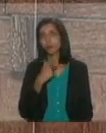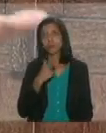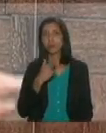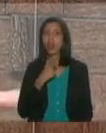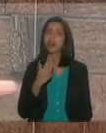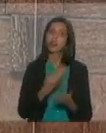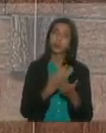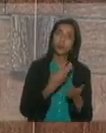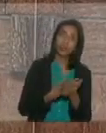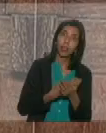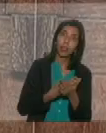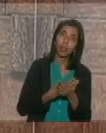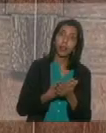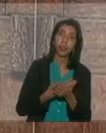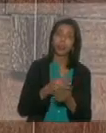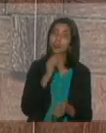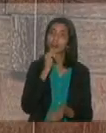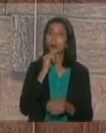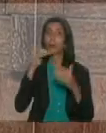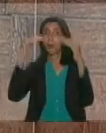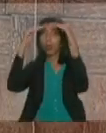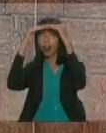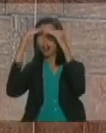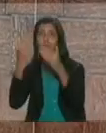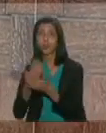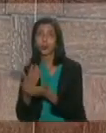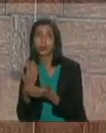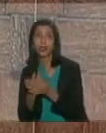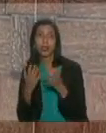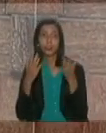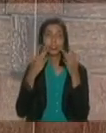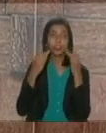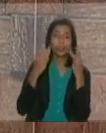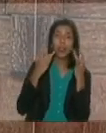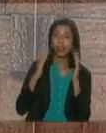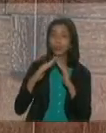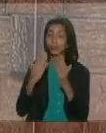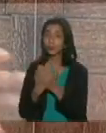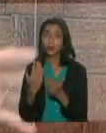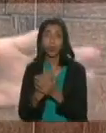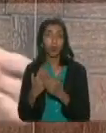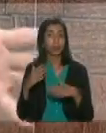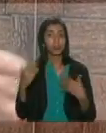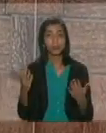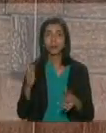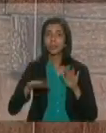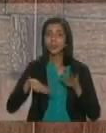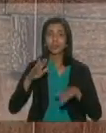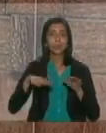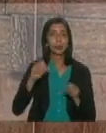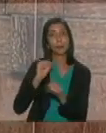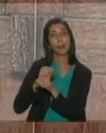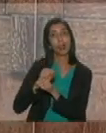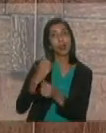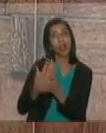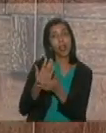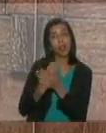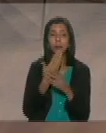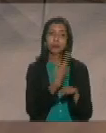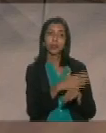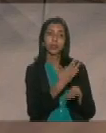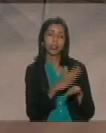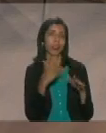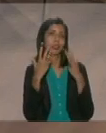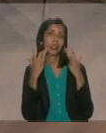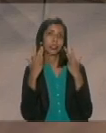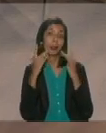dava, ainda tinha que estudar, imagina, fazer aula de balé, teatro, estudar, né? Então, volta e meia eu parava de fazer aula para começar a ensaiar um